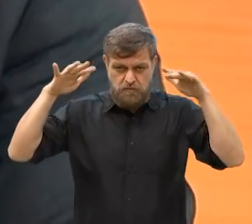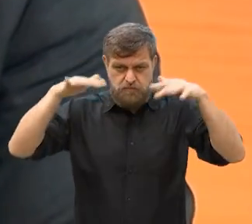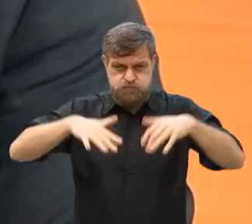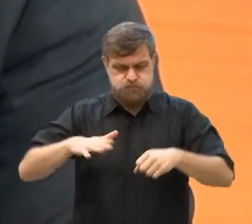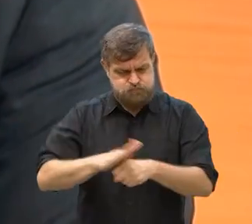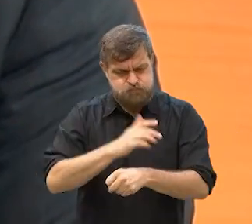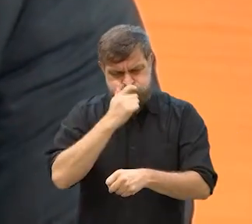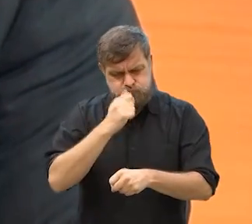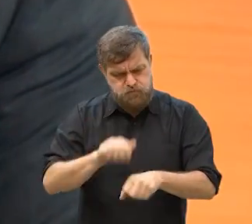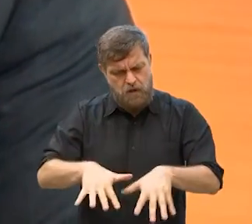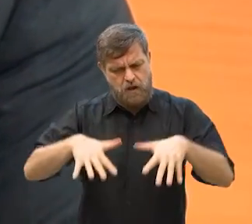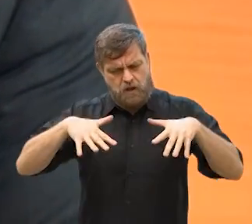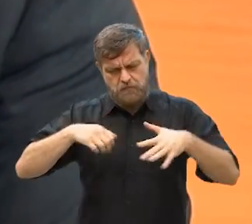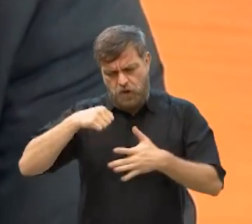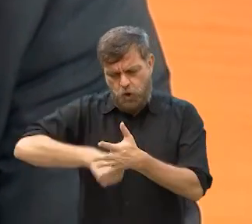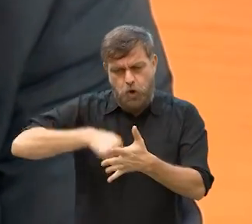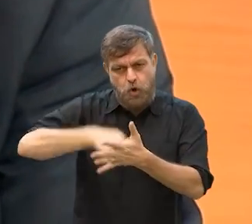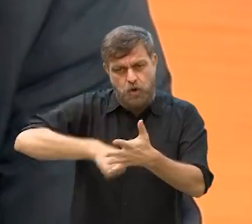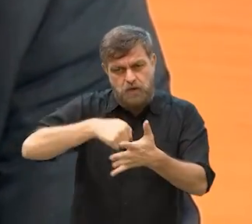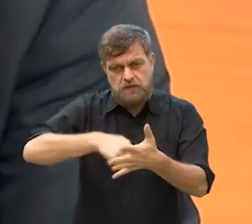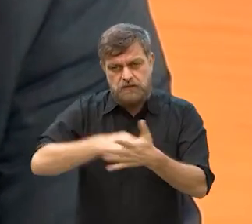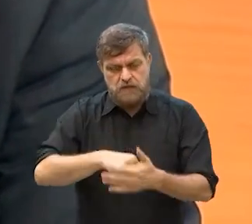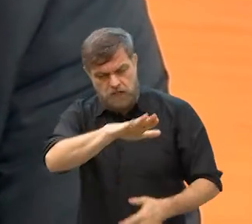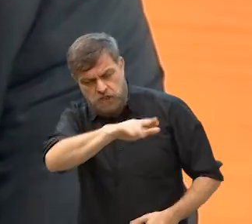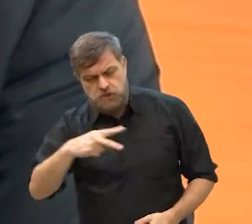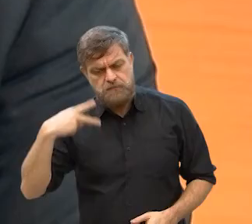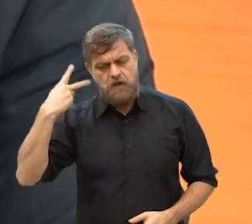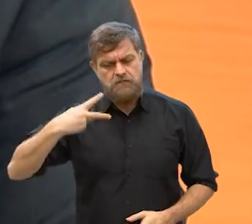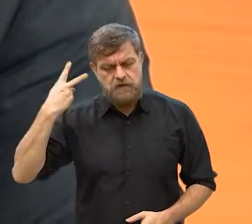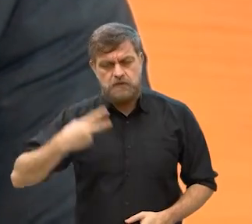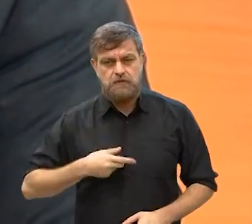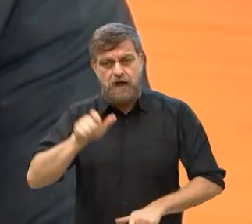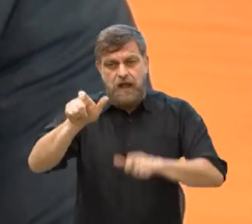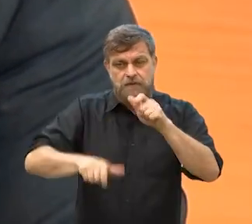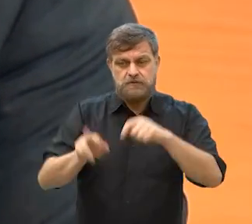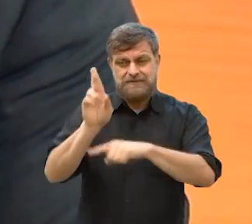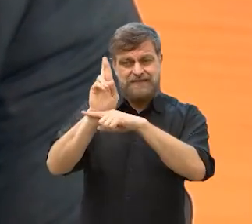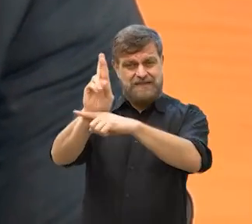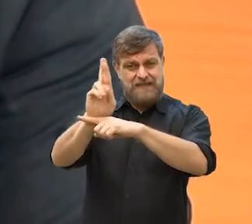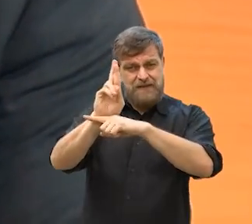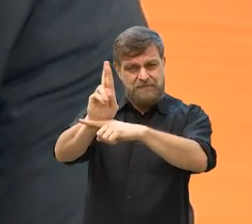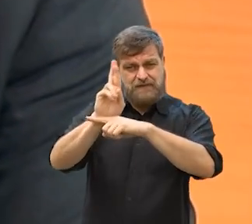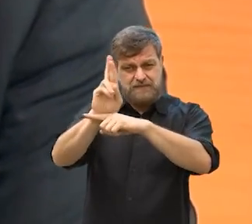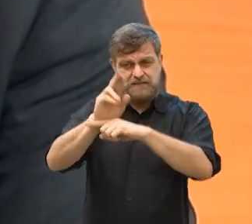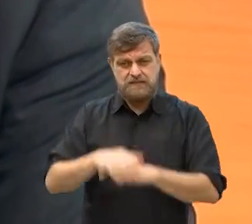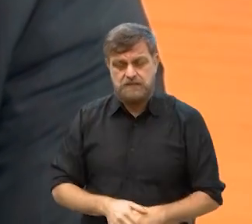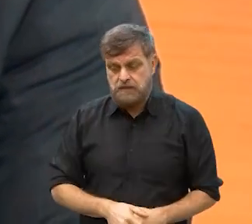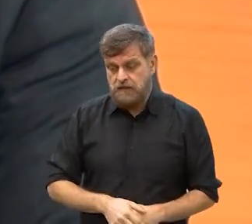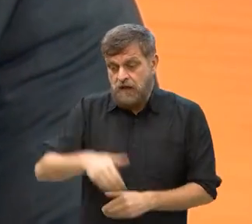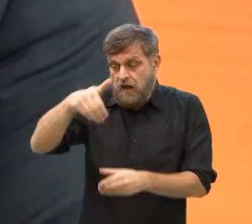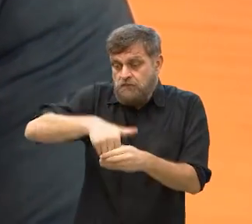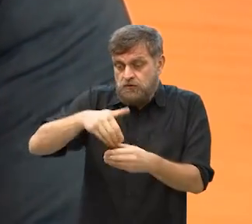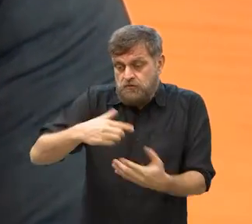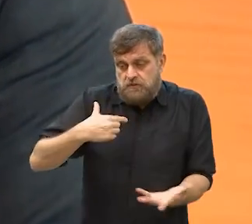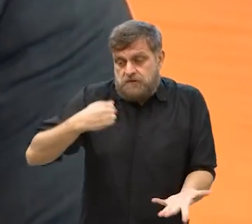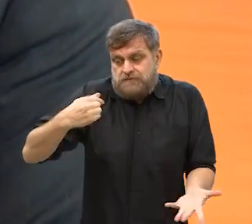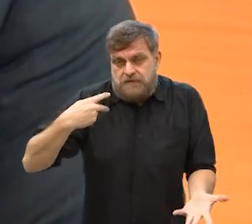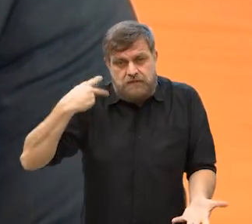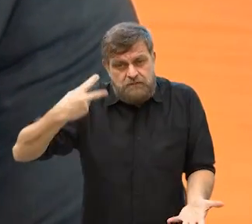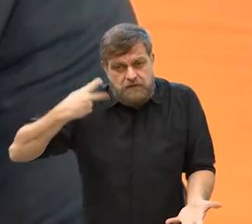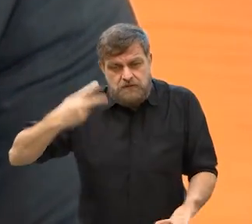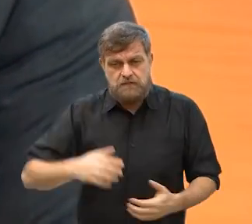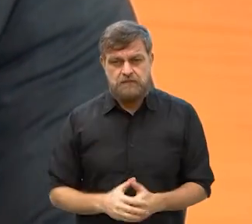participe e cobre o seu vereador, o representante, aquele que ela votou, ou mesmo